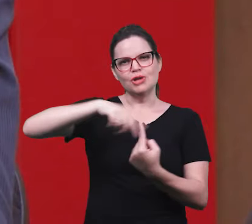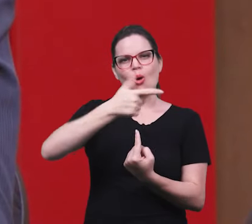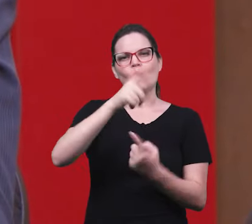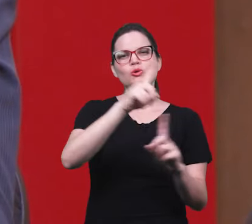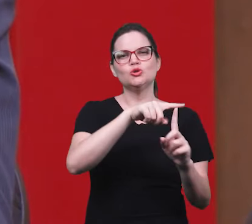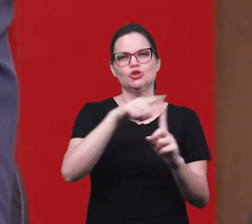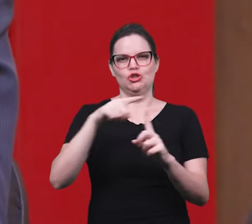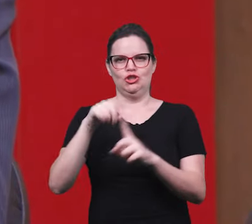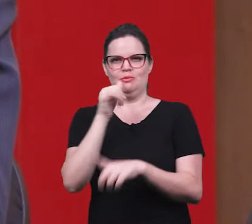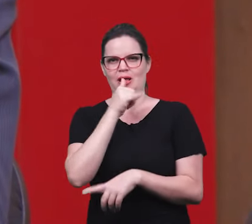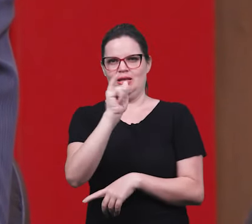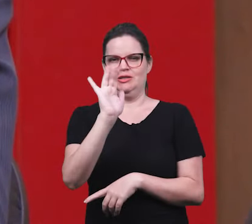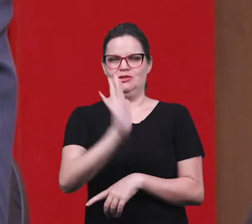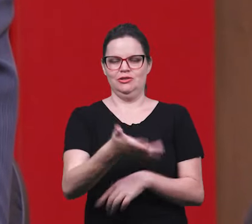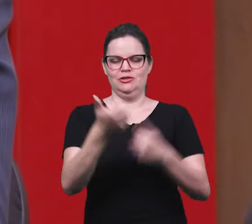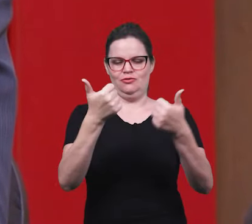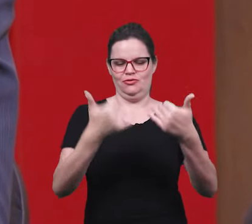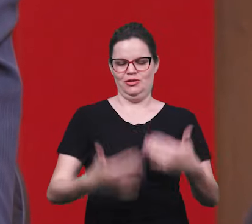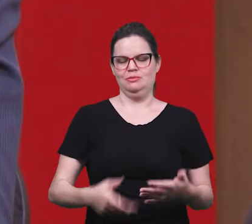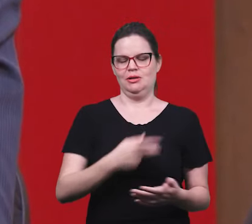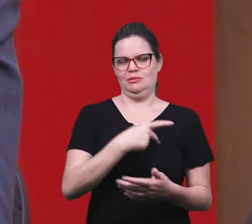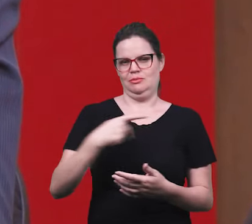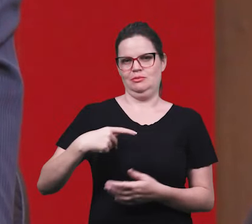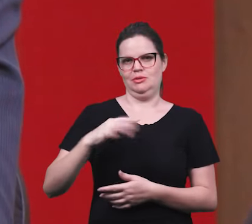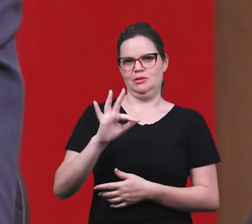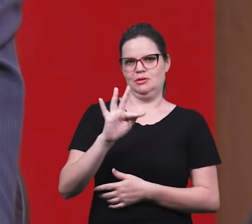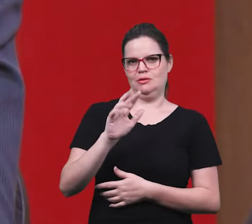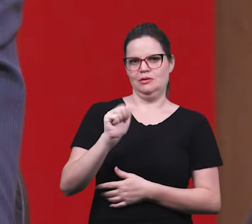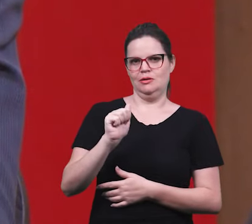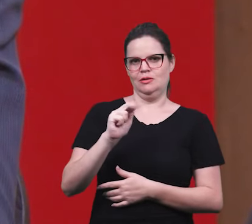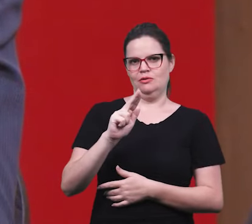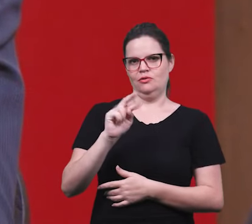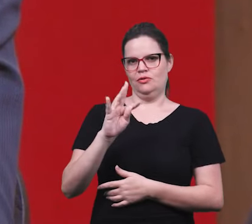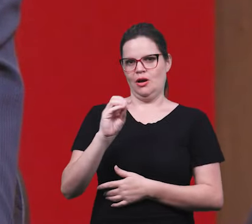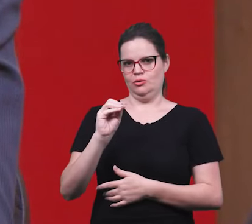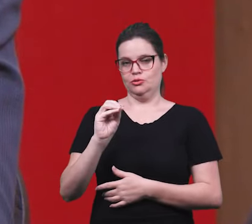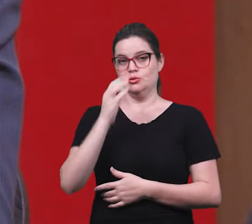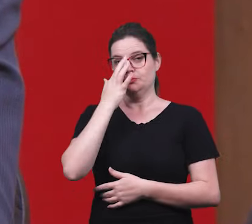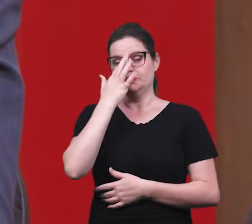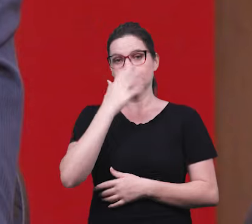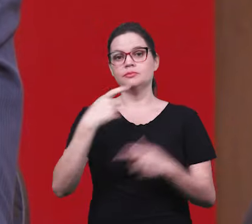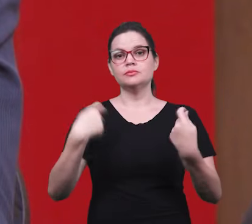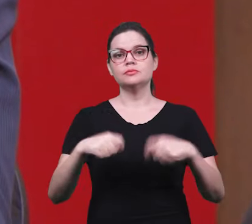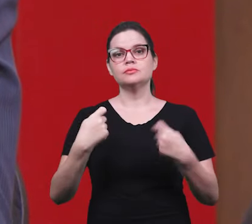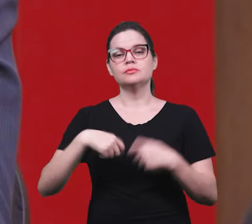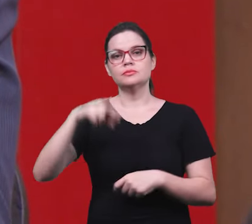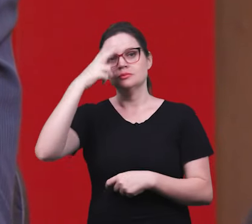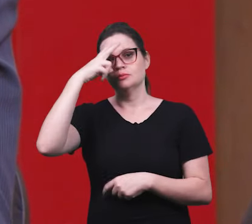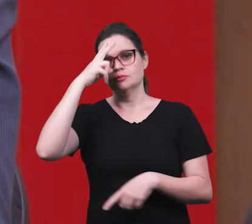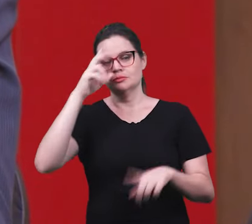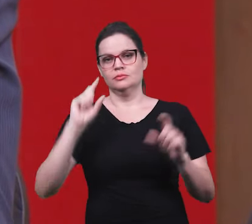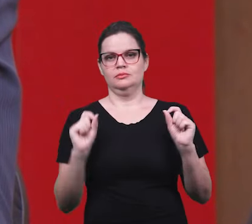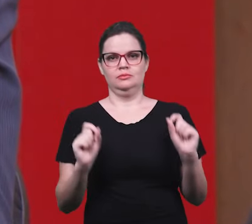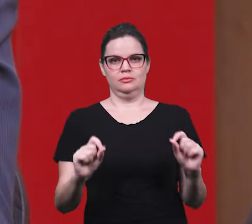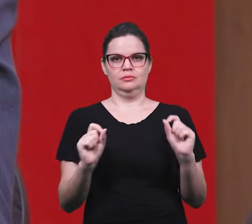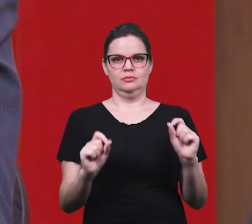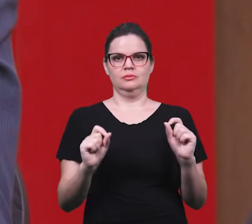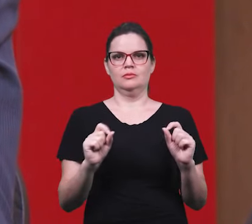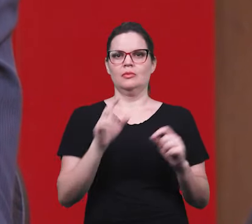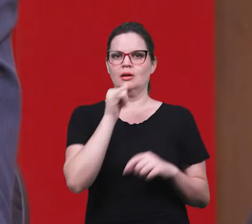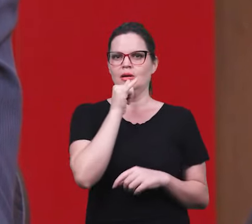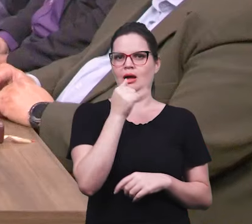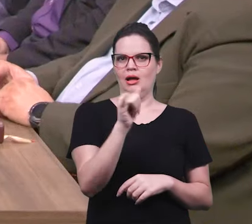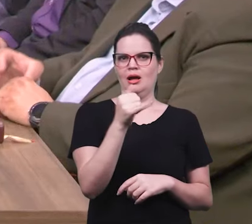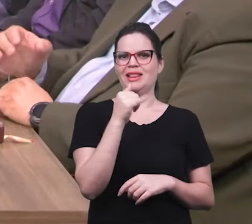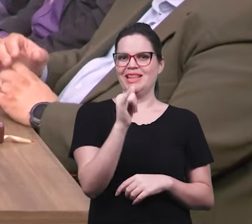conforme já foi mencionado aqui pelo Dr. Fausto, e a gente precisa lembrar que essa fonte de energia essencial até para a